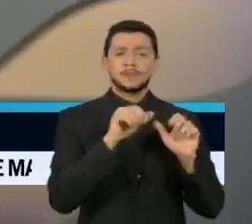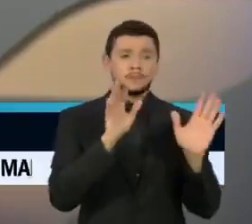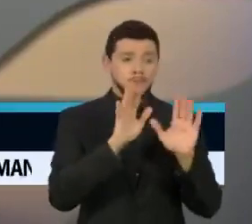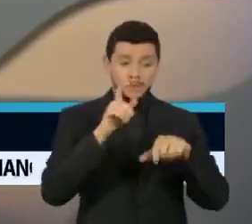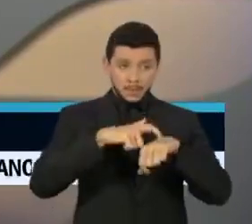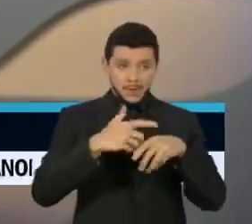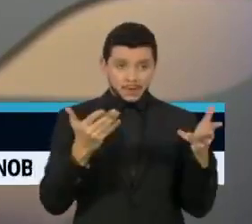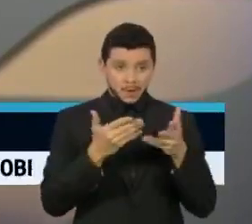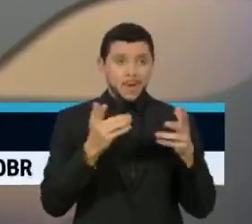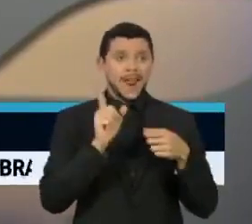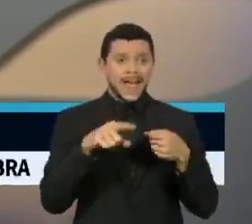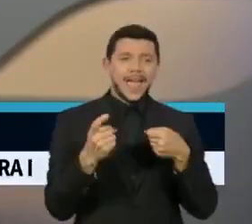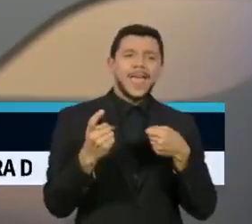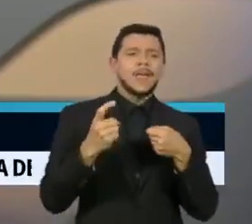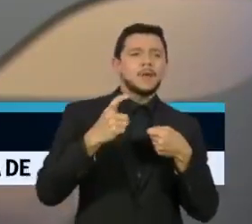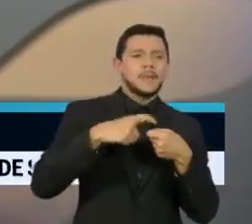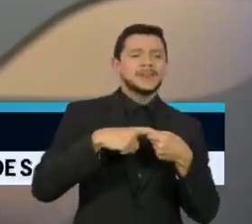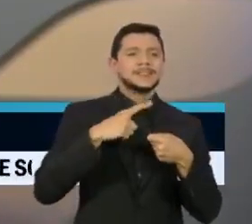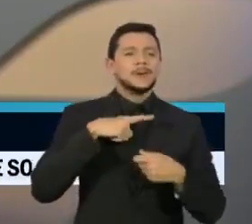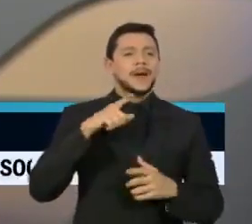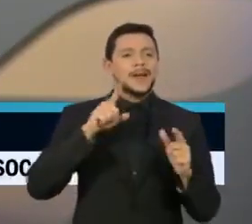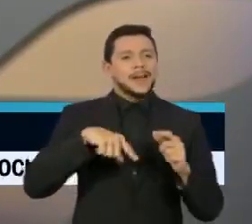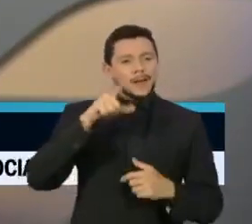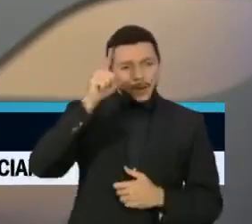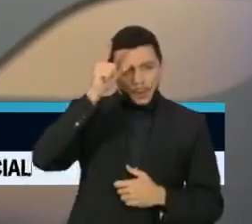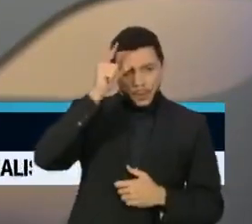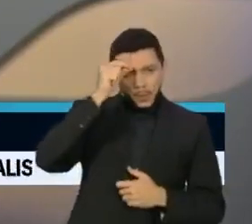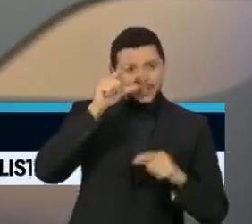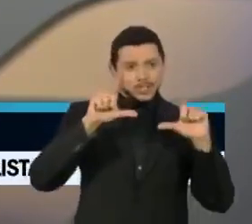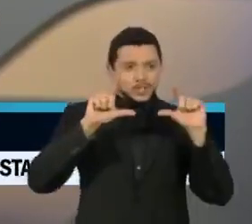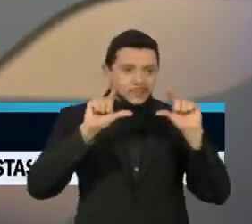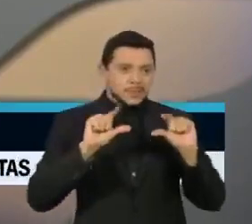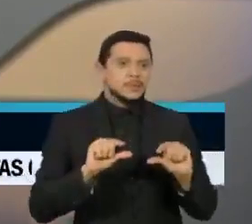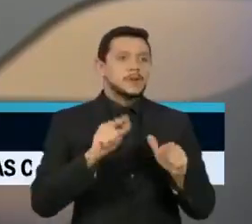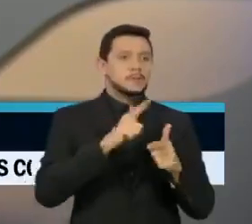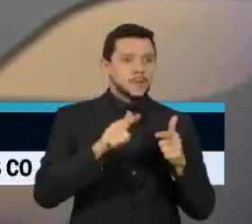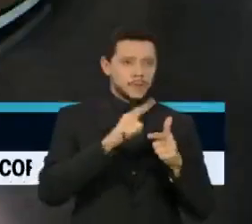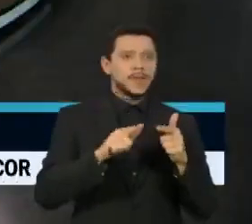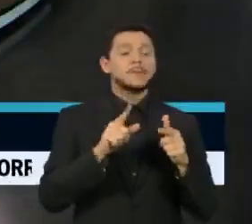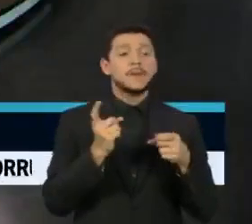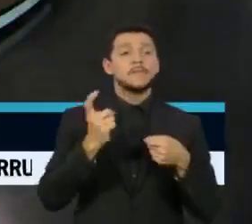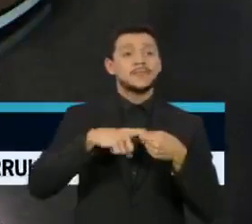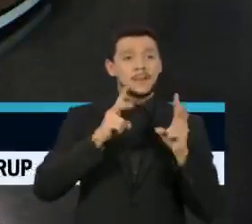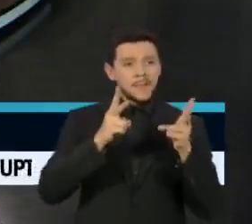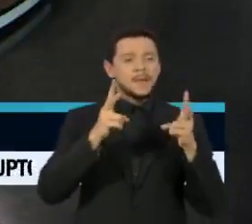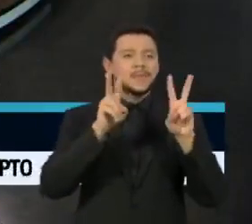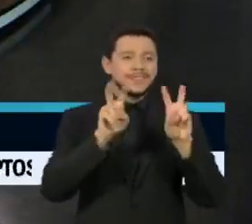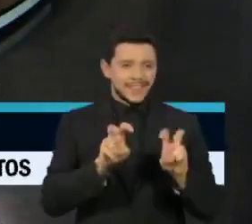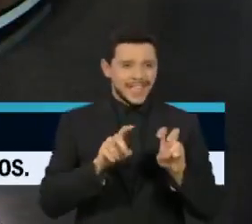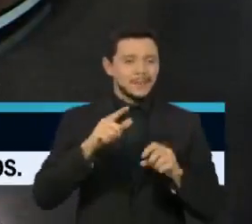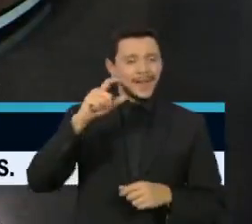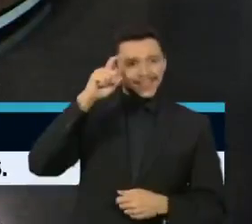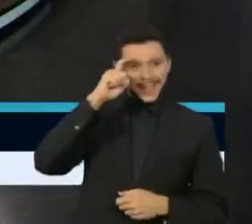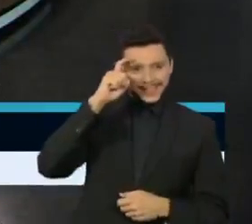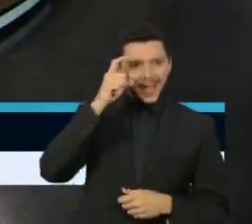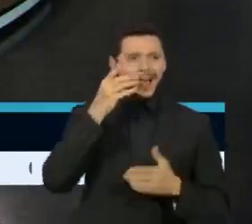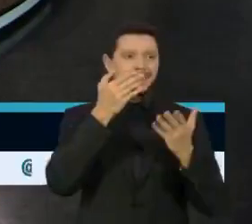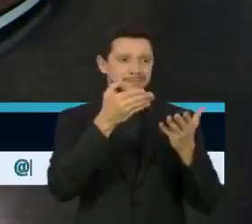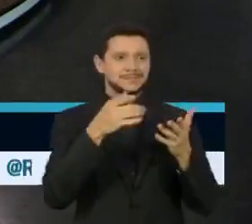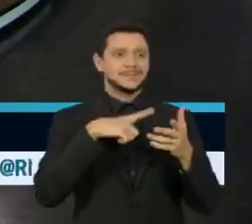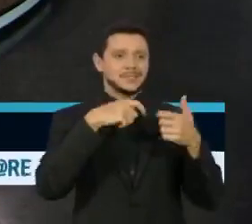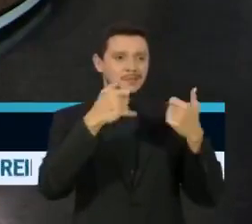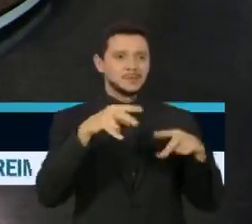recuperação de alívio e voltando à questão que a Natália e você comentavam sobre passaporte da